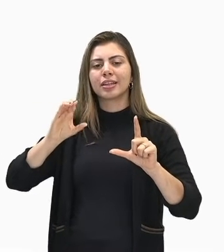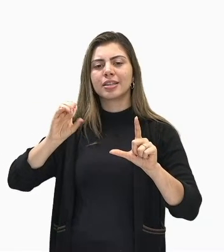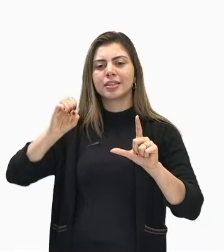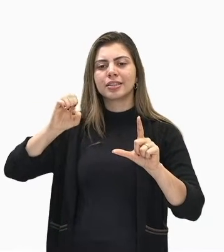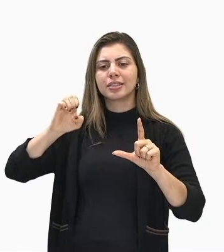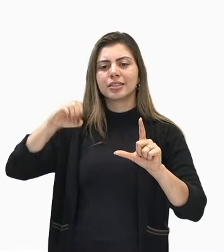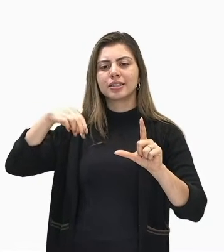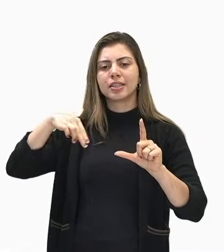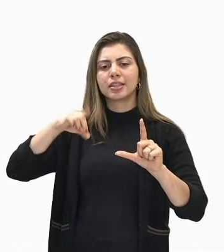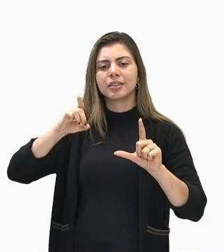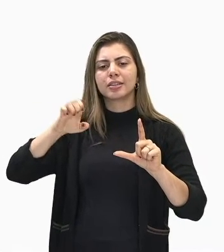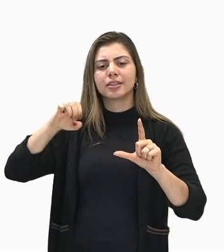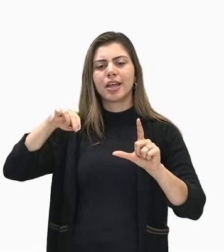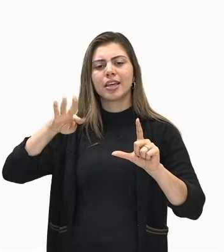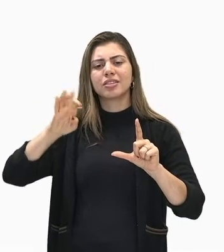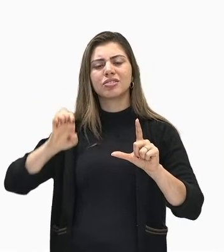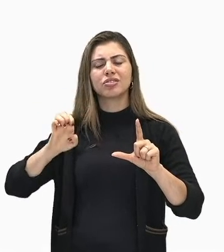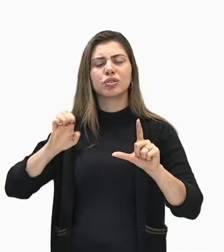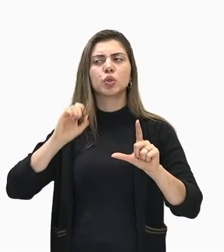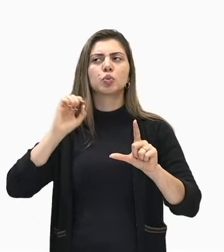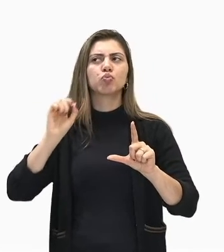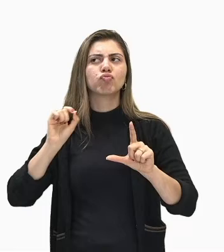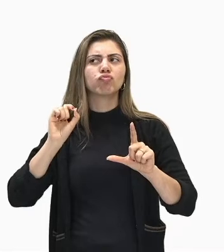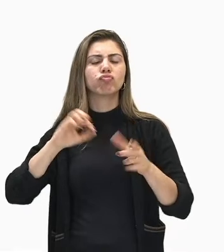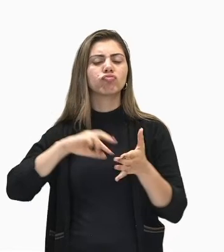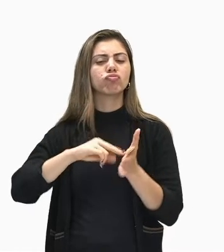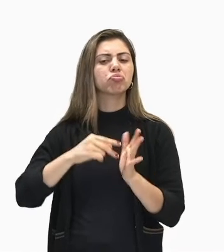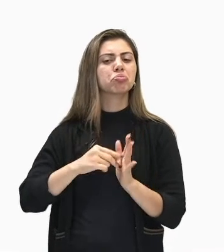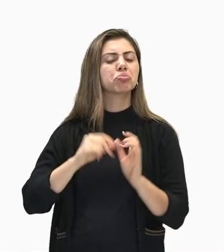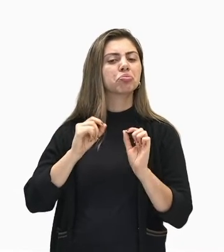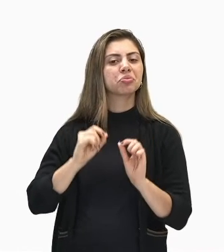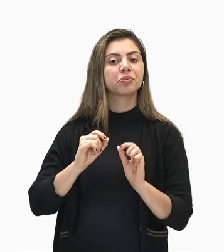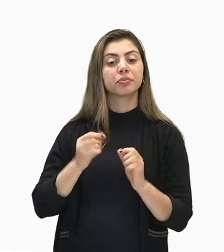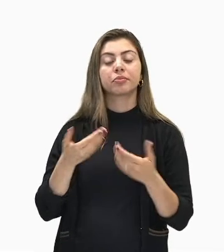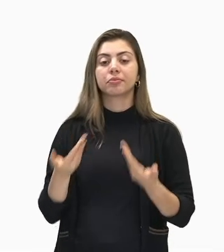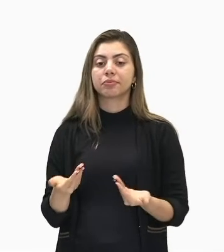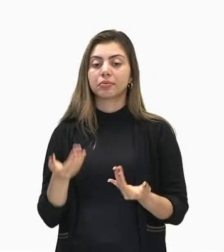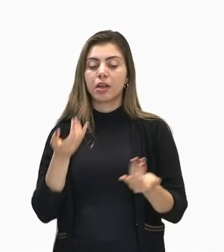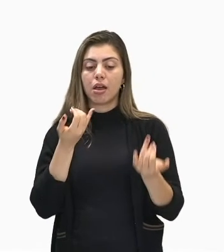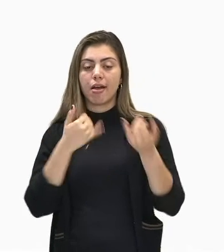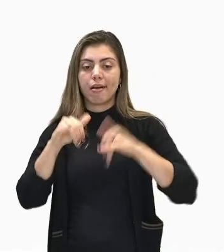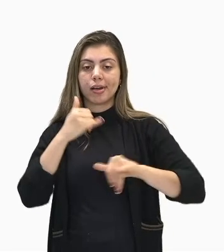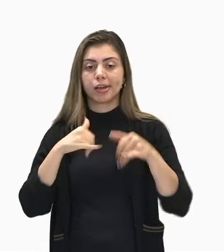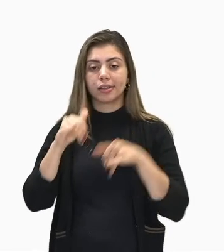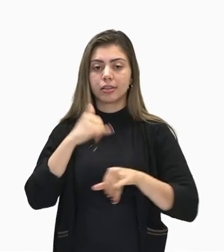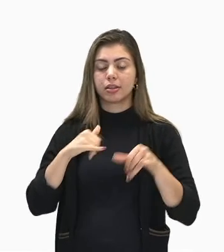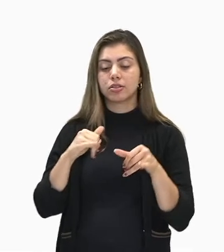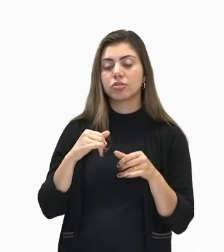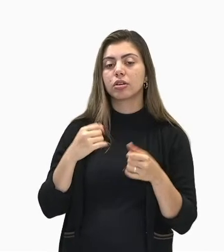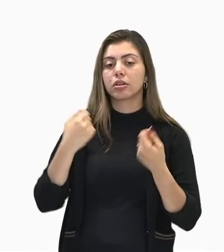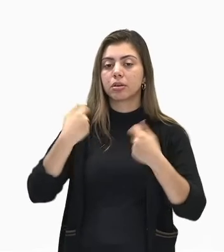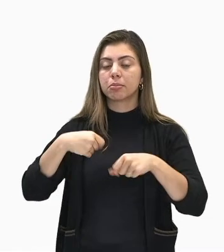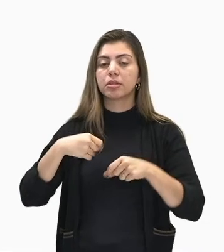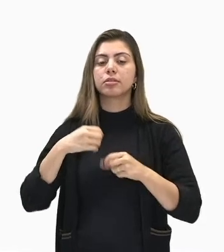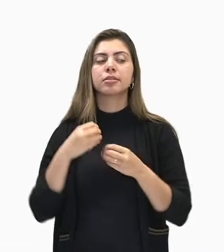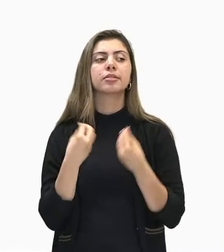isso, professora? Que a energia, olha aí, que a energia